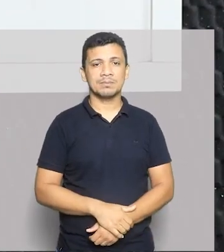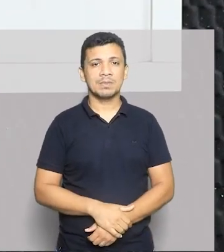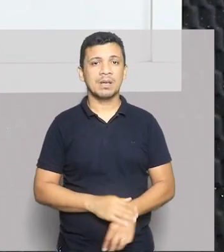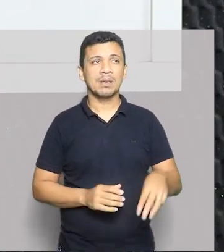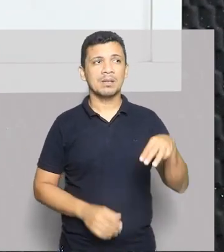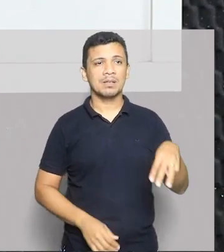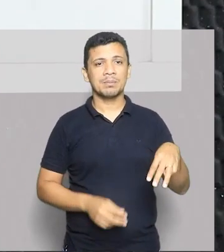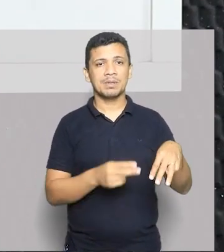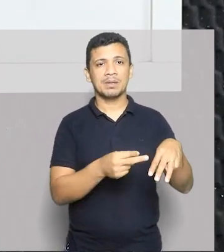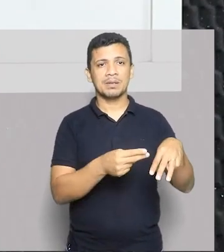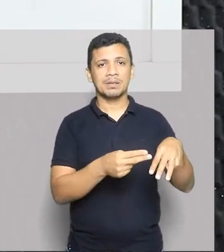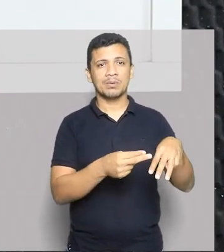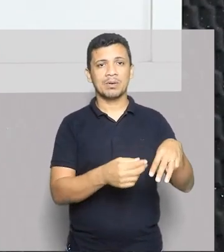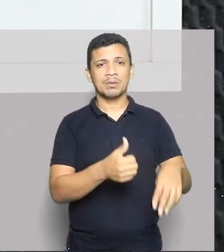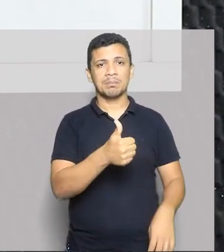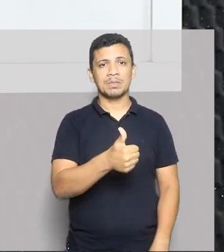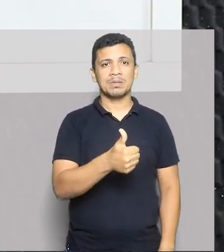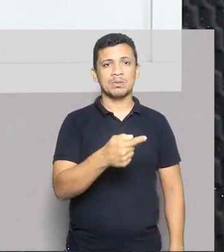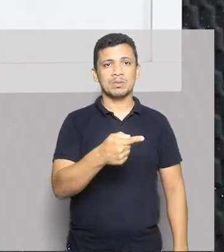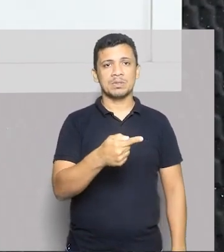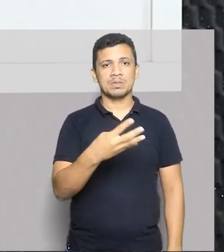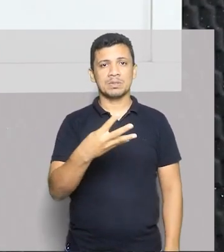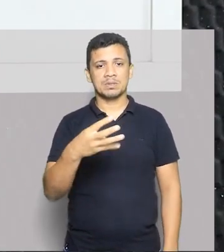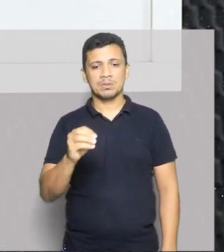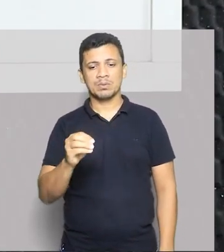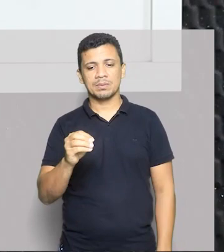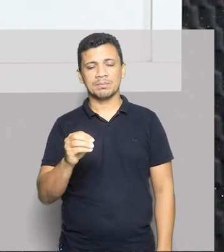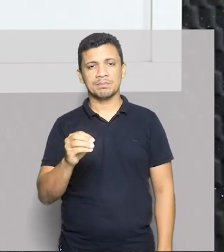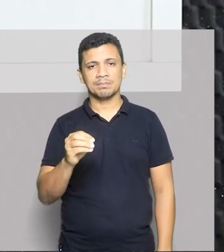dá 1740.